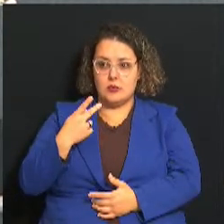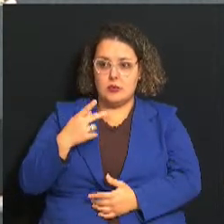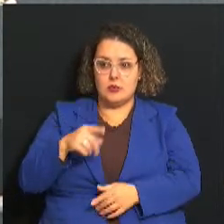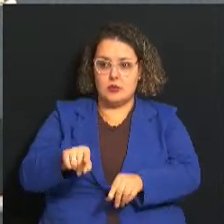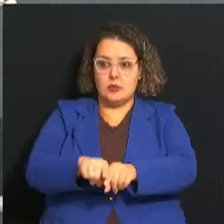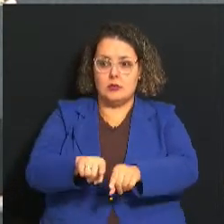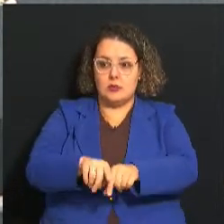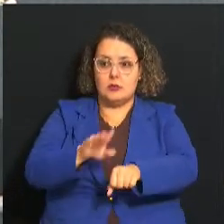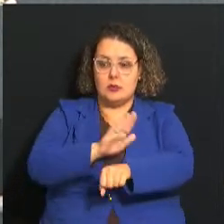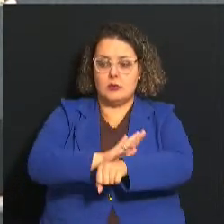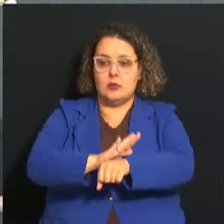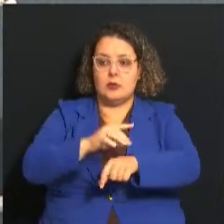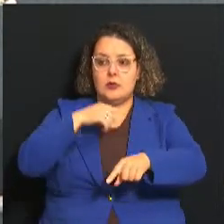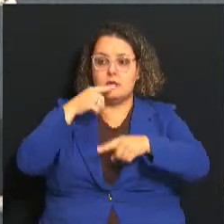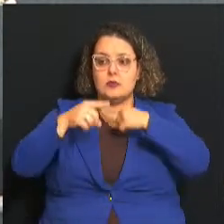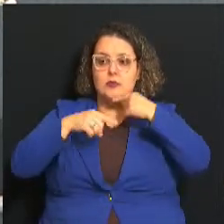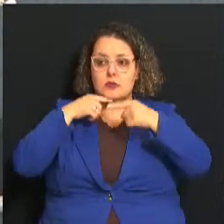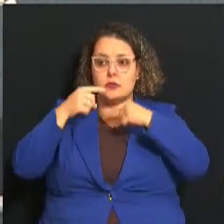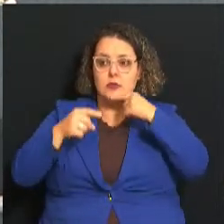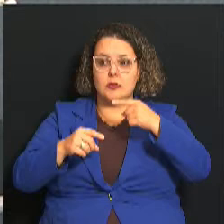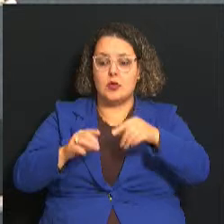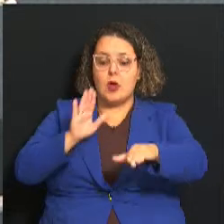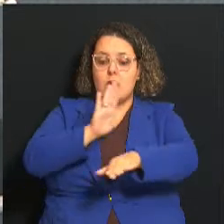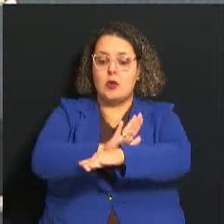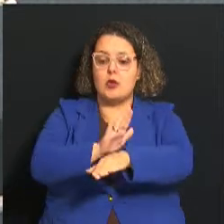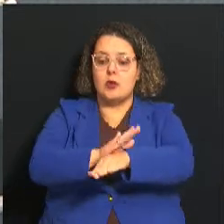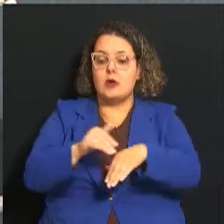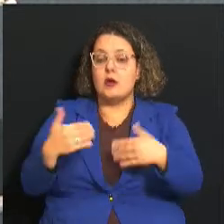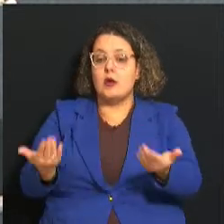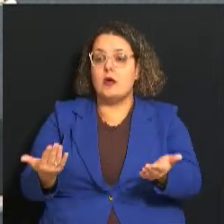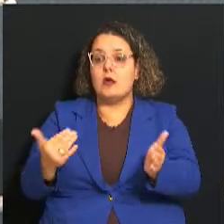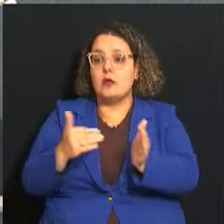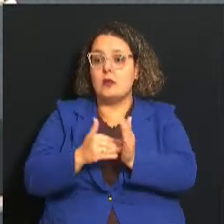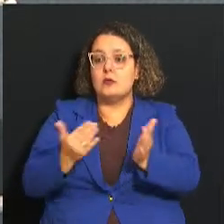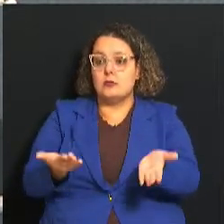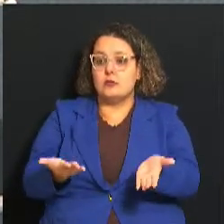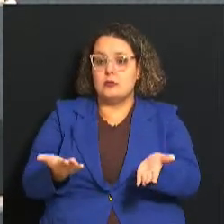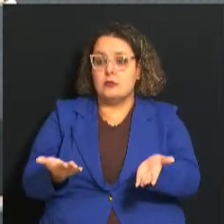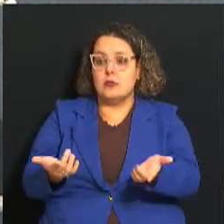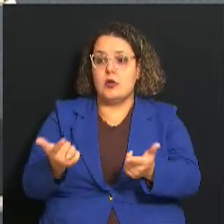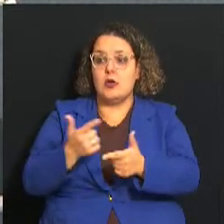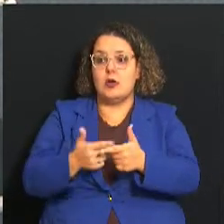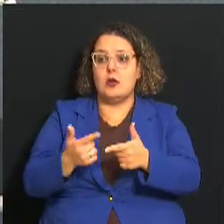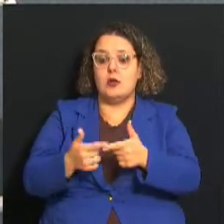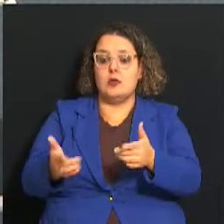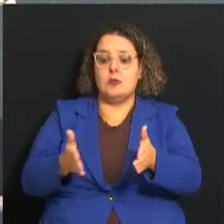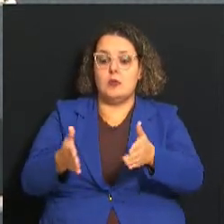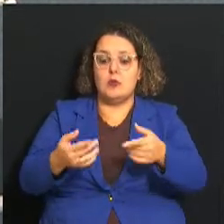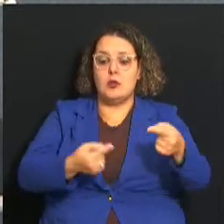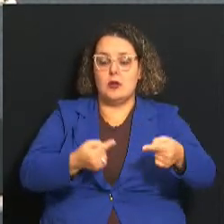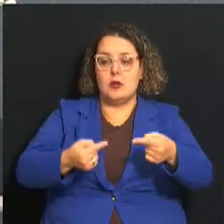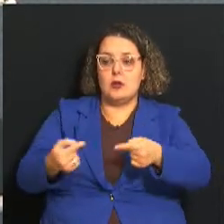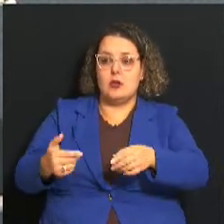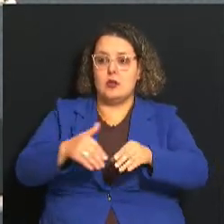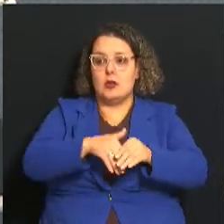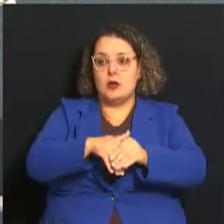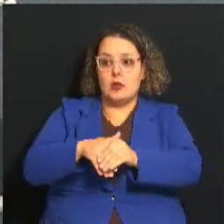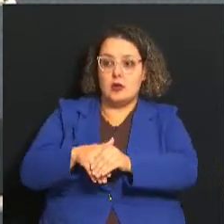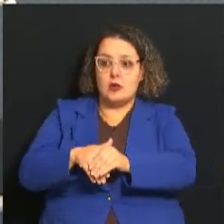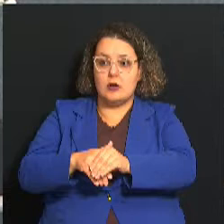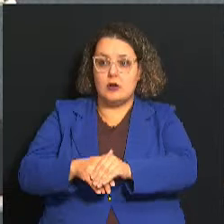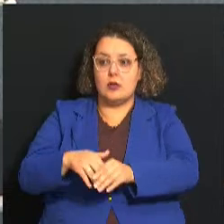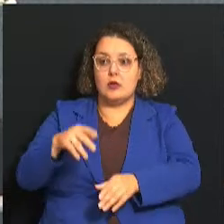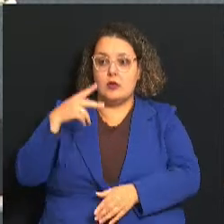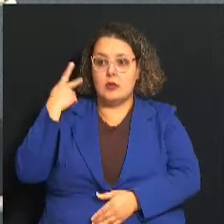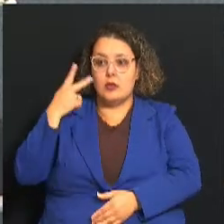A dúvida que eu tenho é colaboradores até que ponto? Nós vamos levantar problema e na hora de discutir, a votação será feita pelos